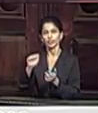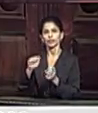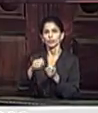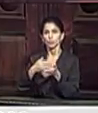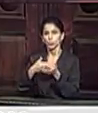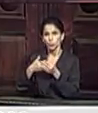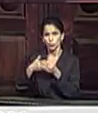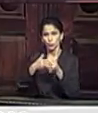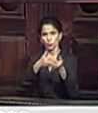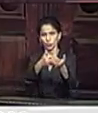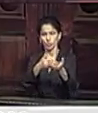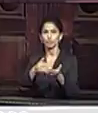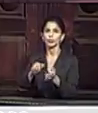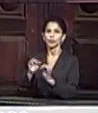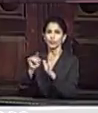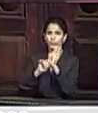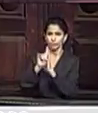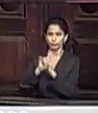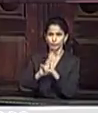fiscalizar, sugerir, propor